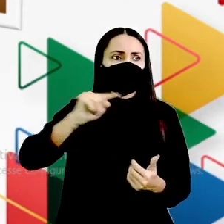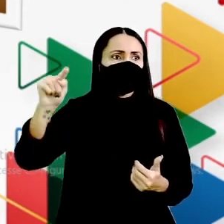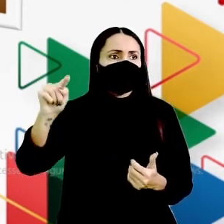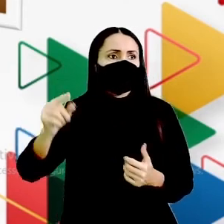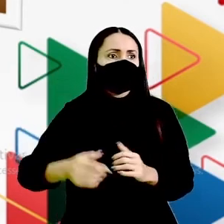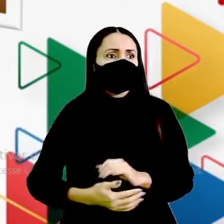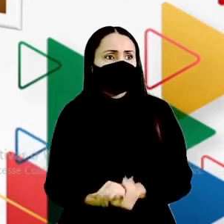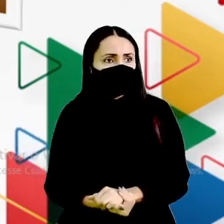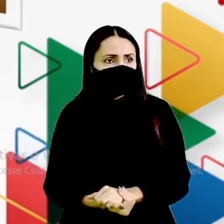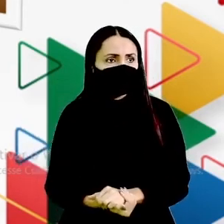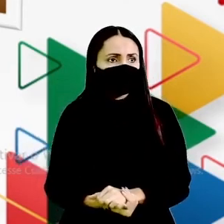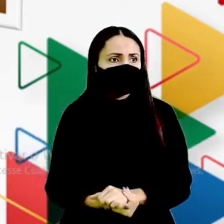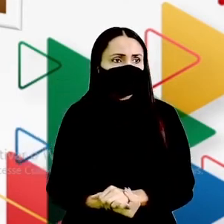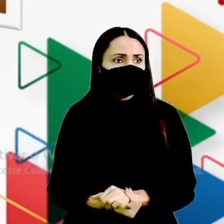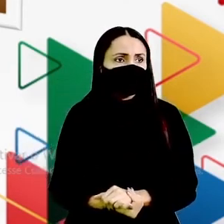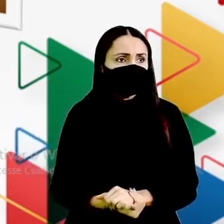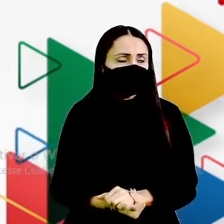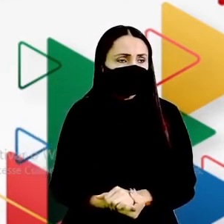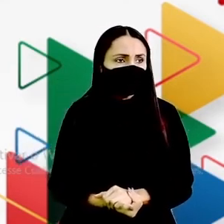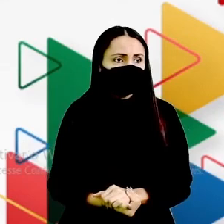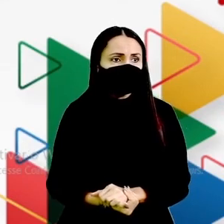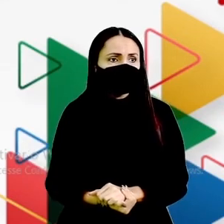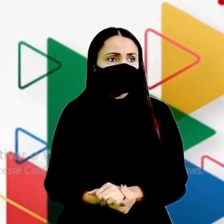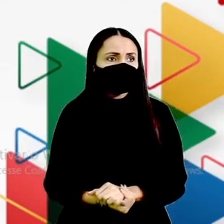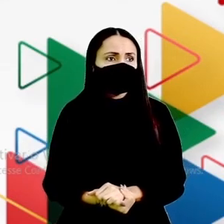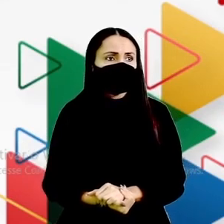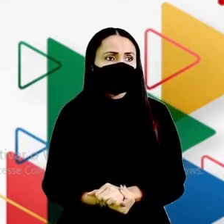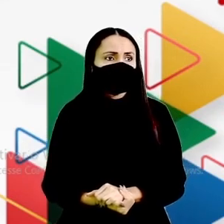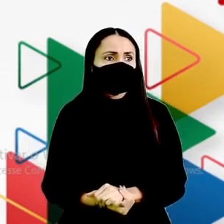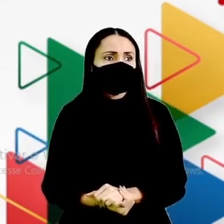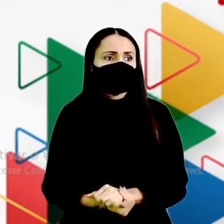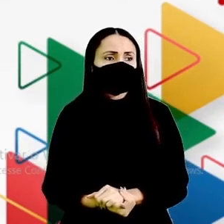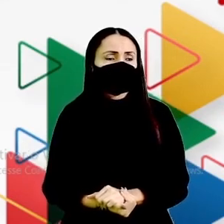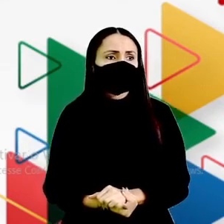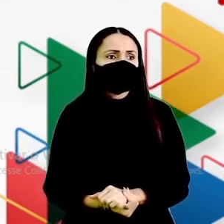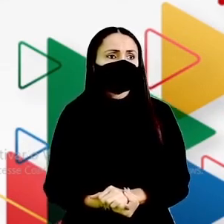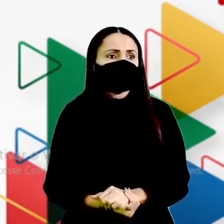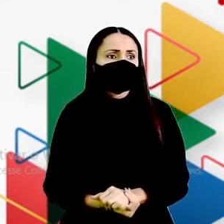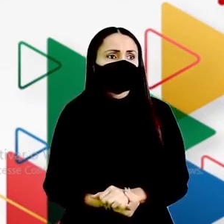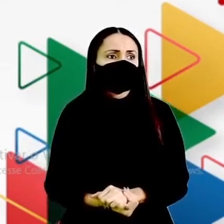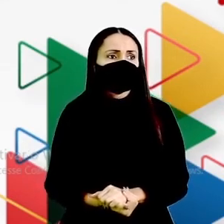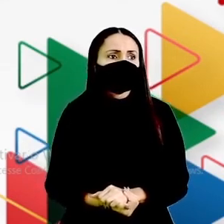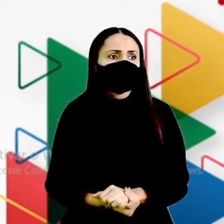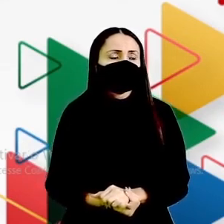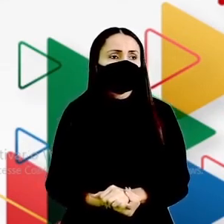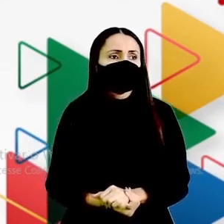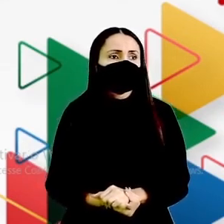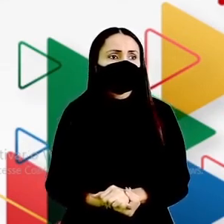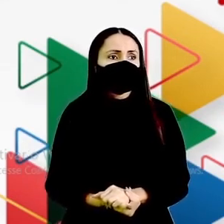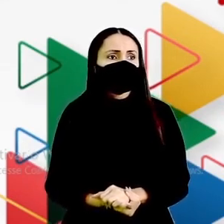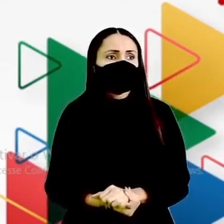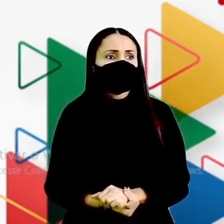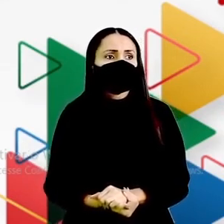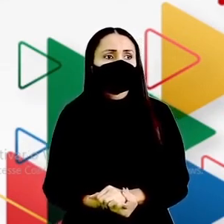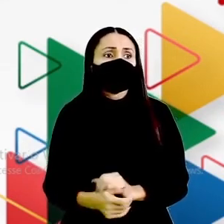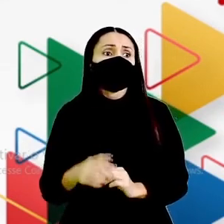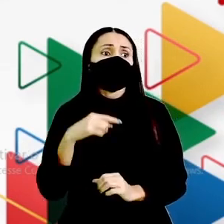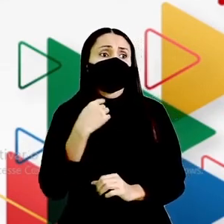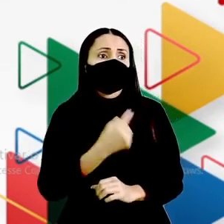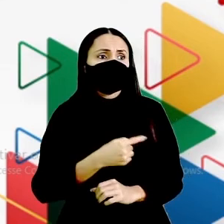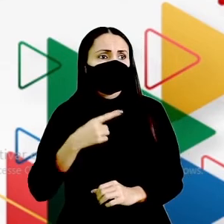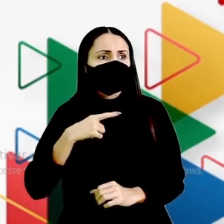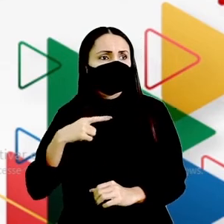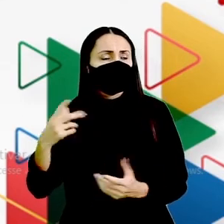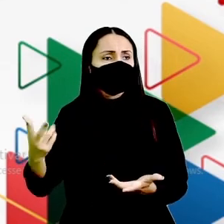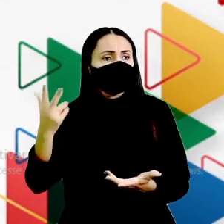Assembleia? Também não tem mais acento. Vamos embora. ok? Olha Vamos lá. lá. E a gente tem, ó, normalmente na língua portuguesa,